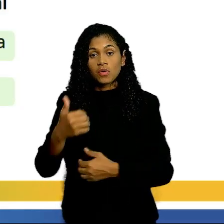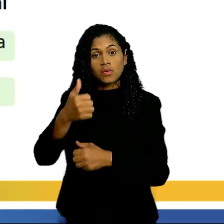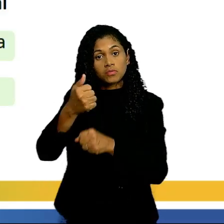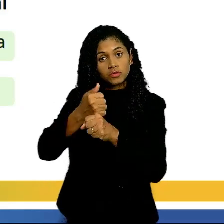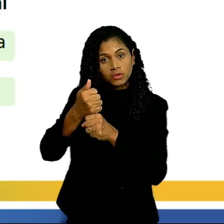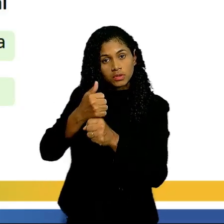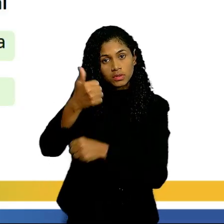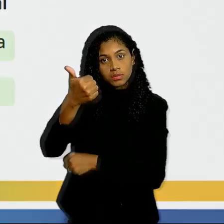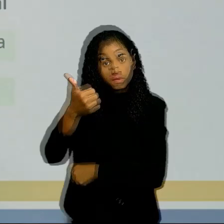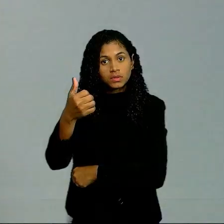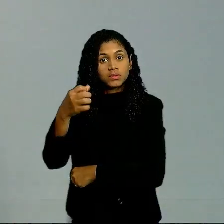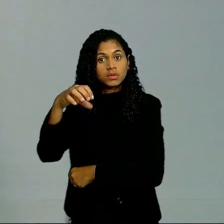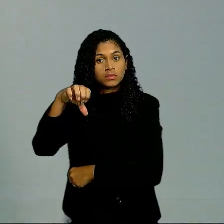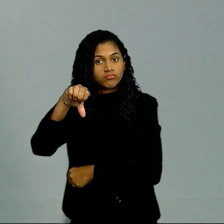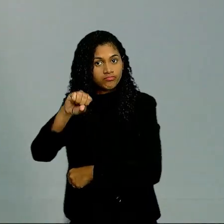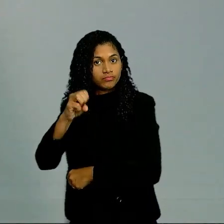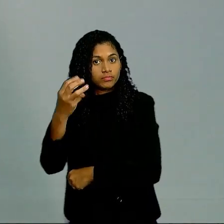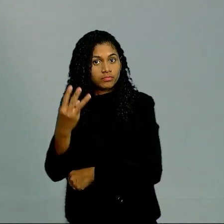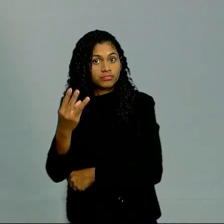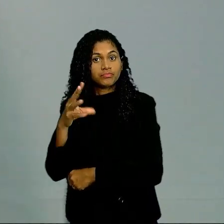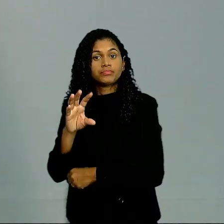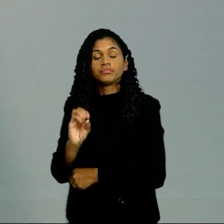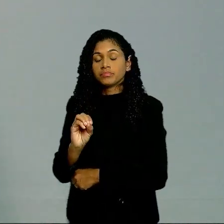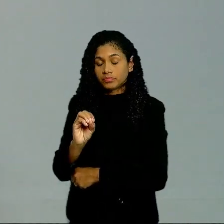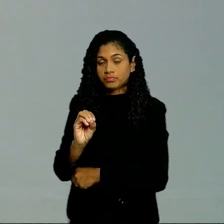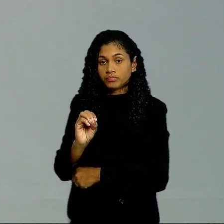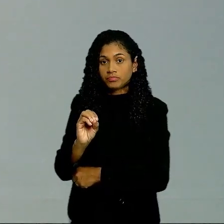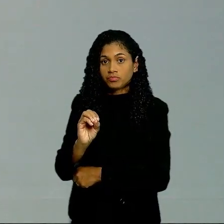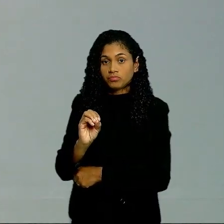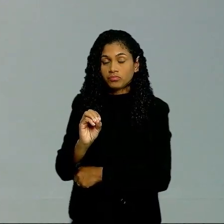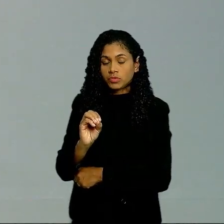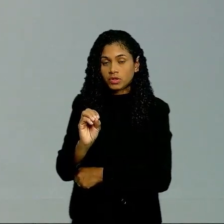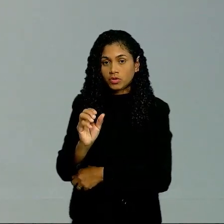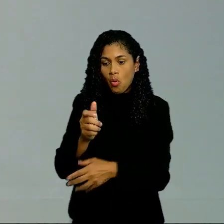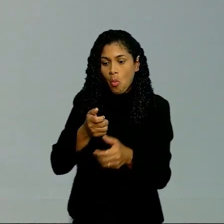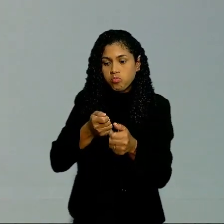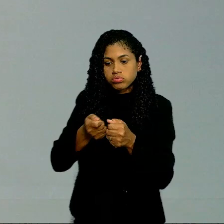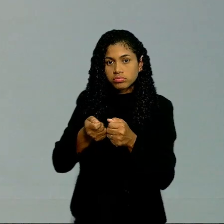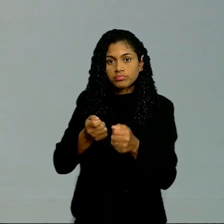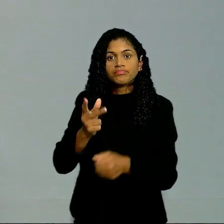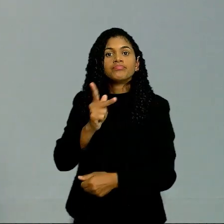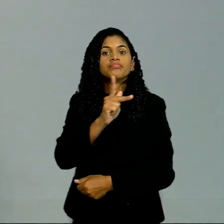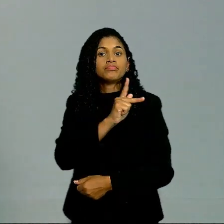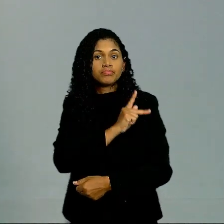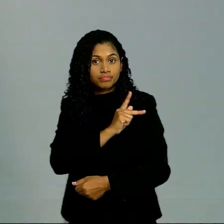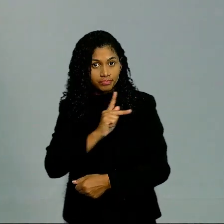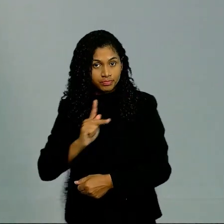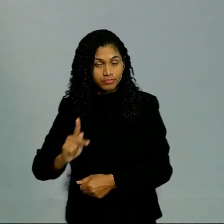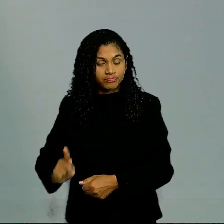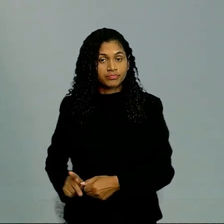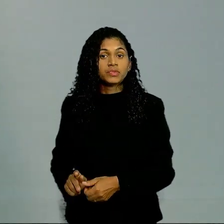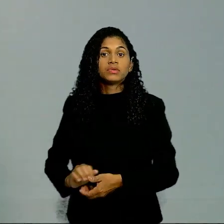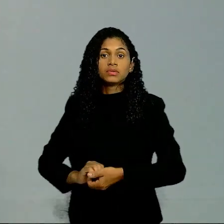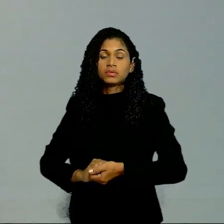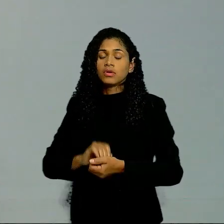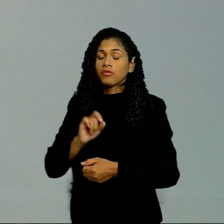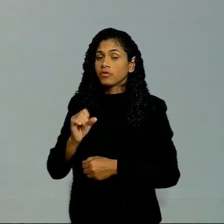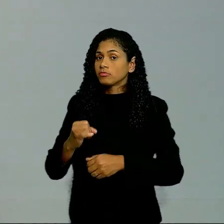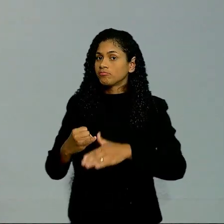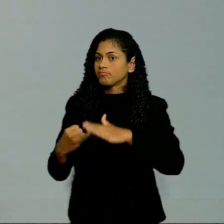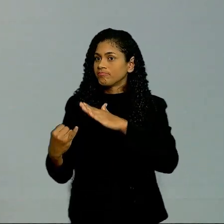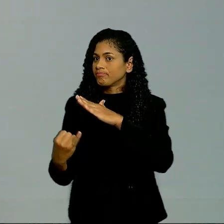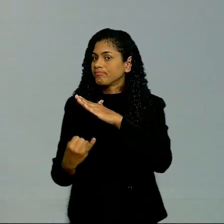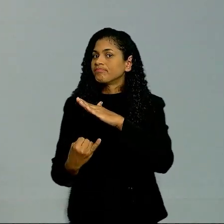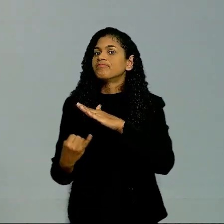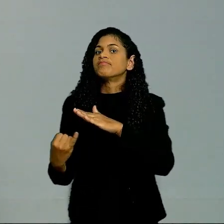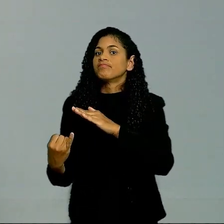não tinha sido eleito por voto direto. Getúlio Vargas estava ali de forma inconstitucional. Assim,